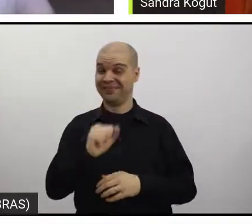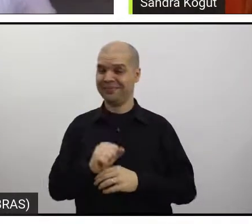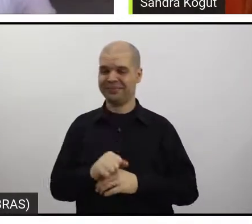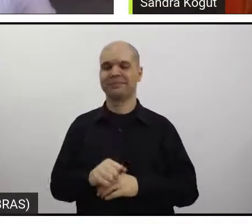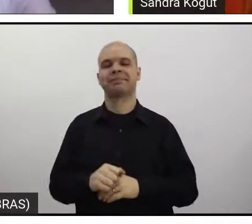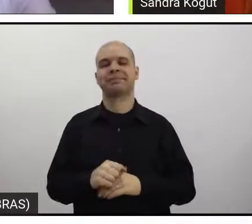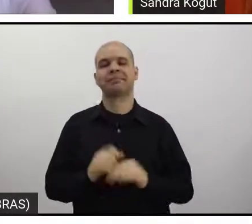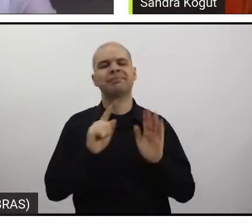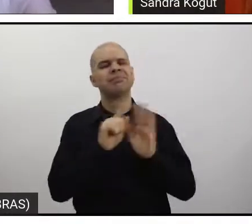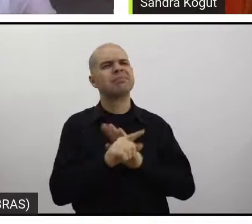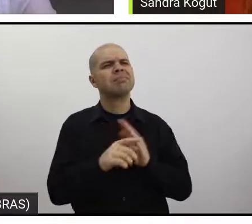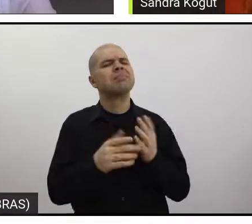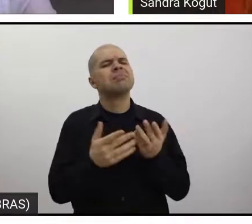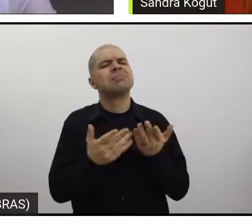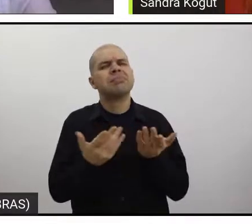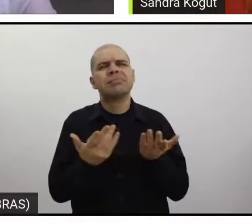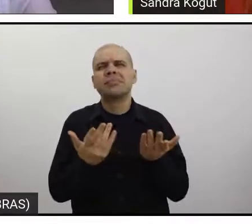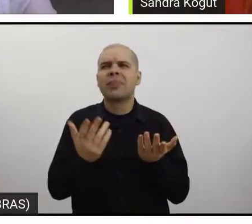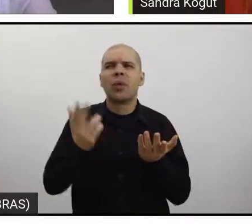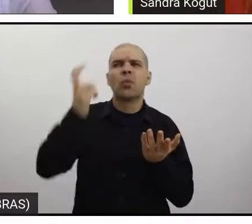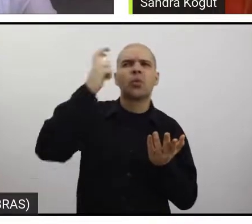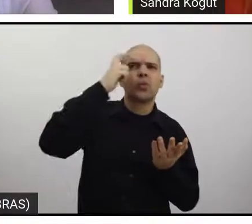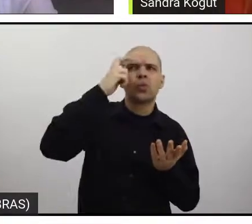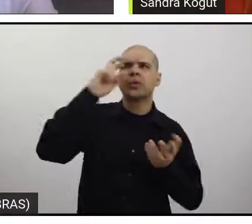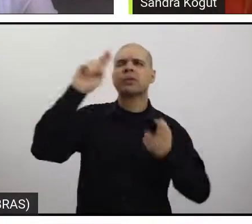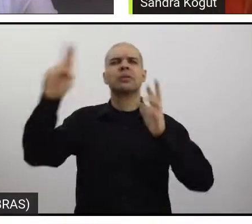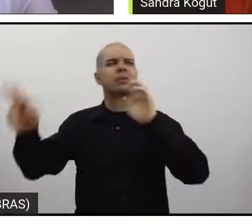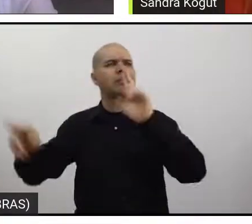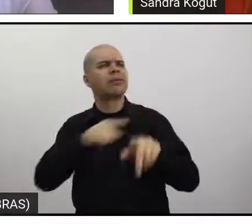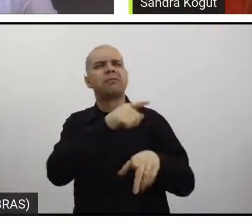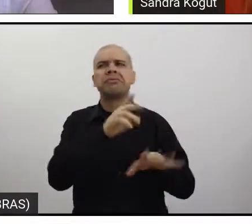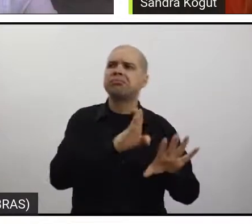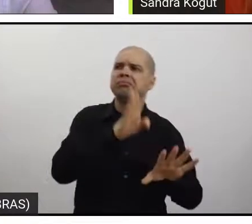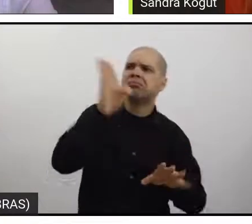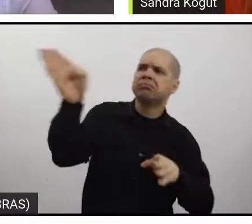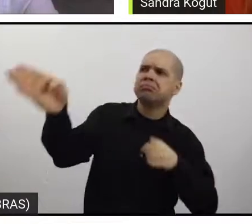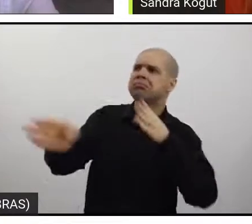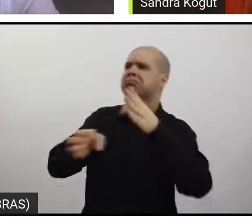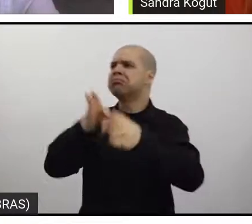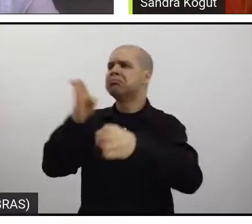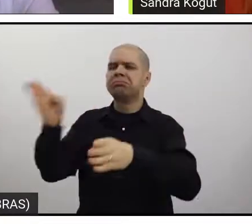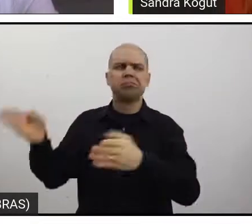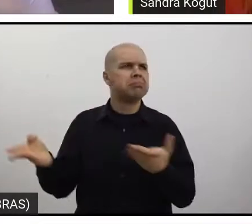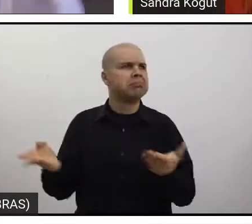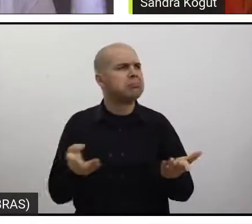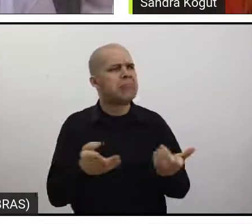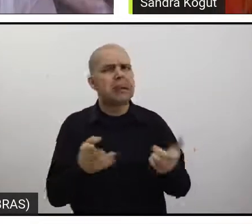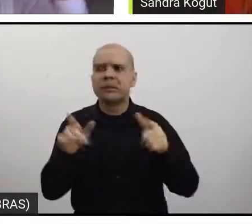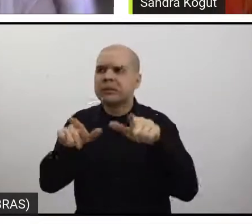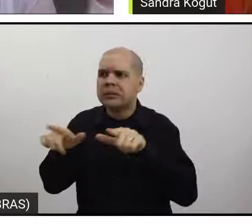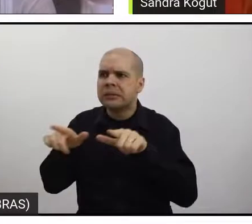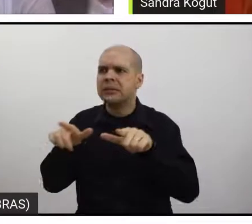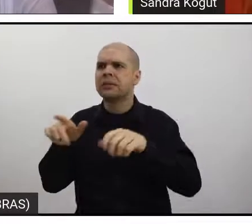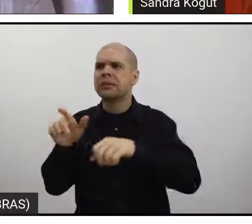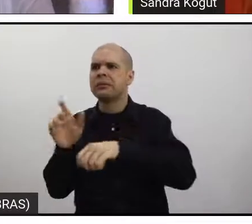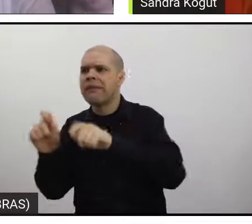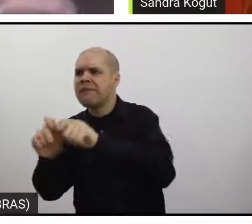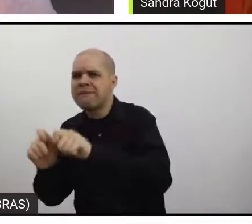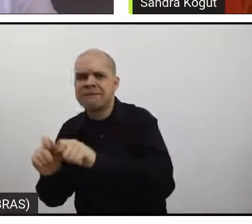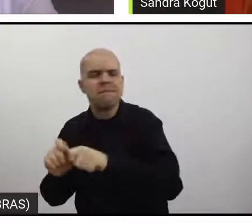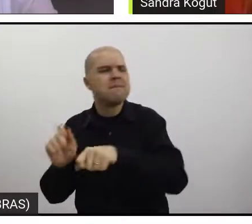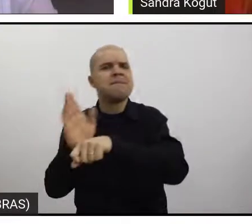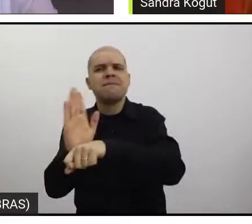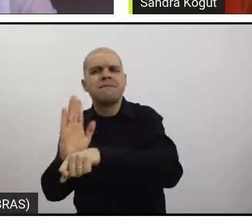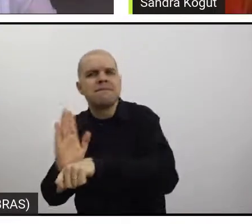de ir para uma outra cultura, né, e continuar o trabalho num outro lugar, né, reconstruir, reformular um